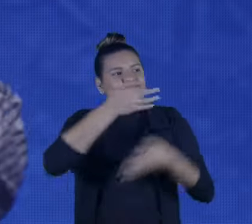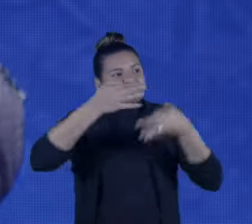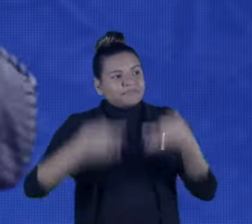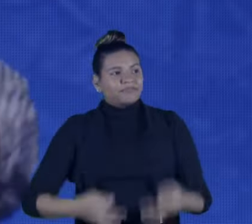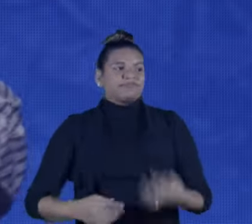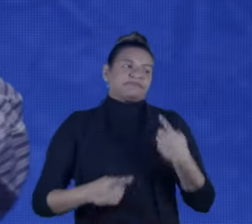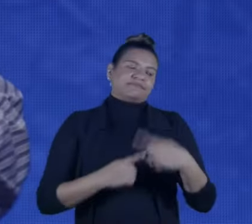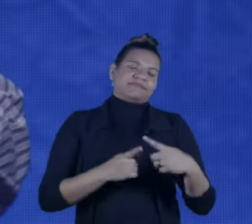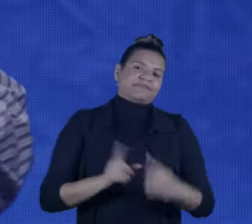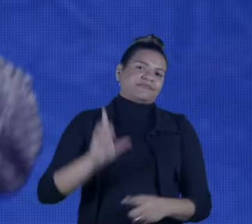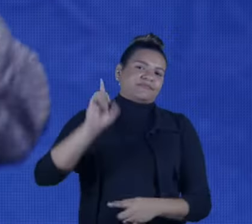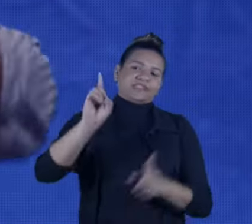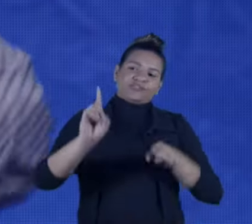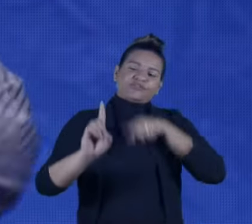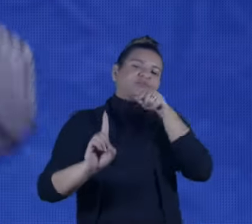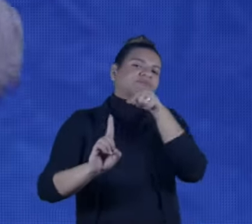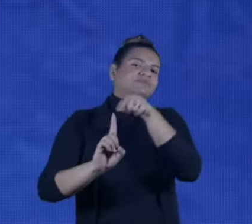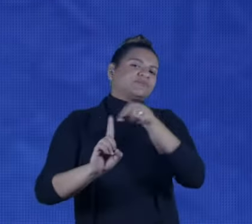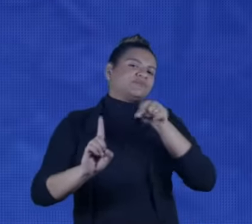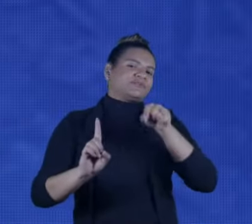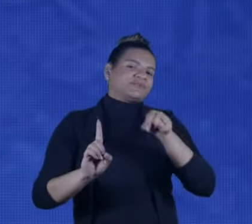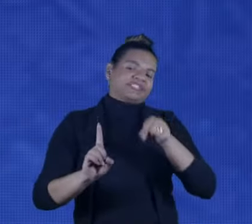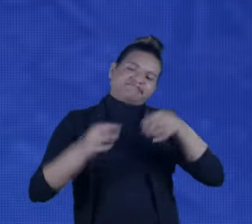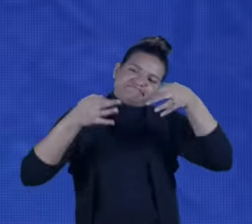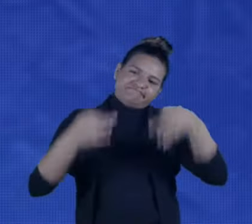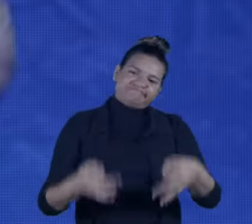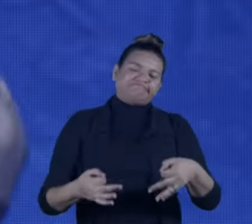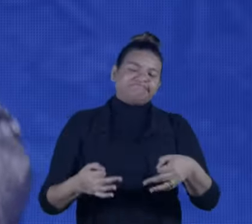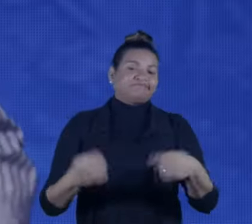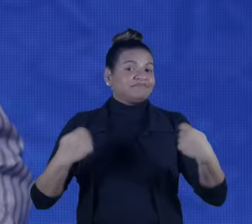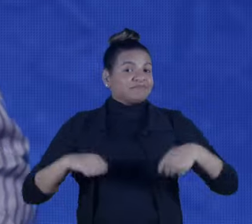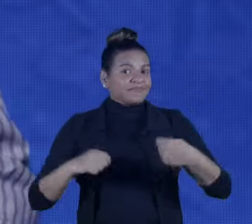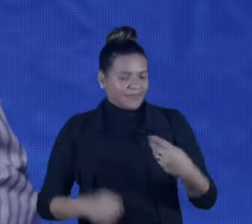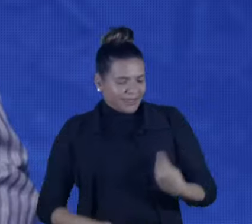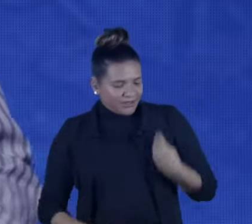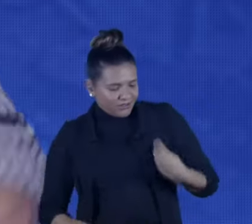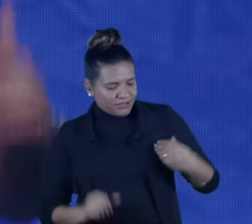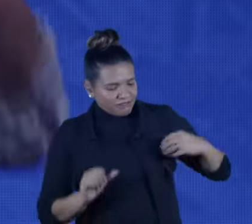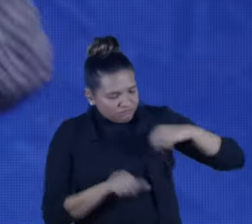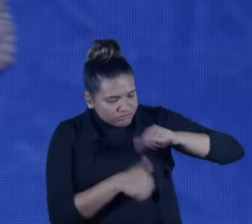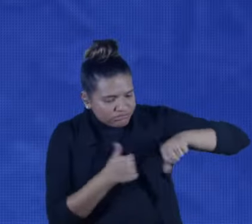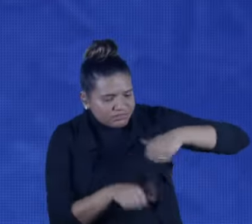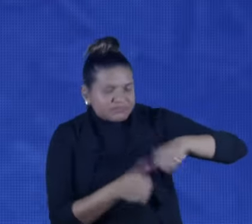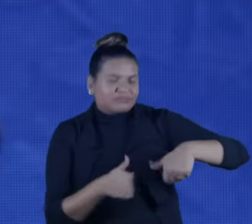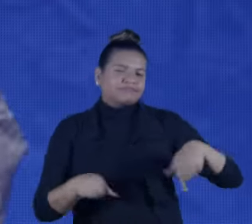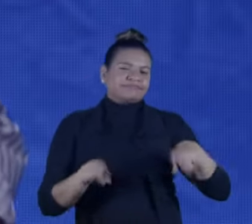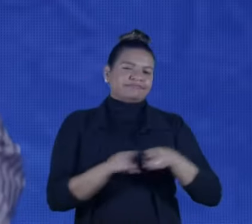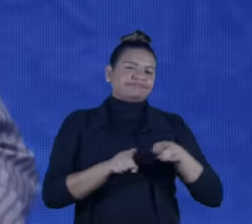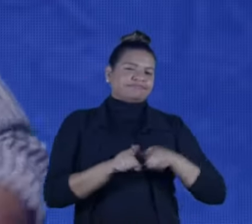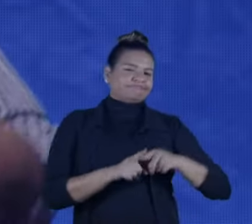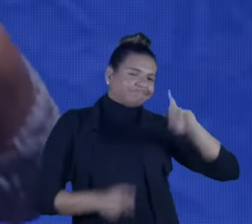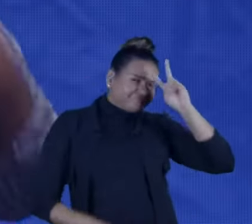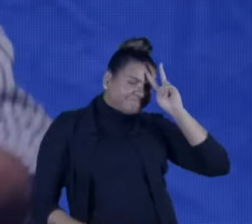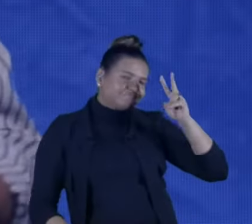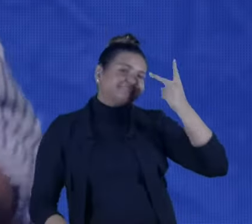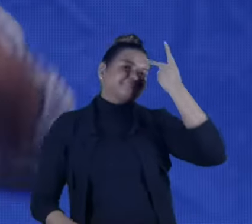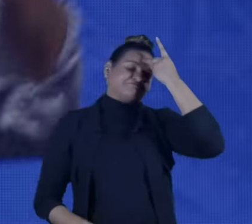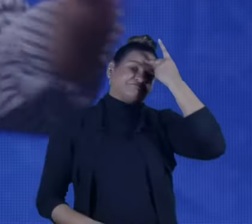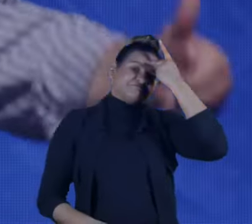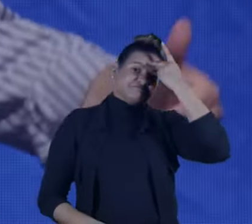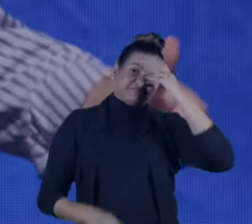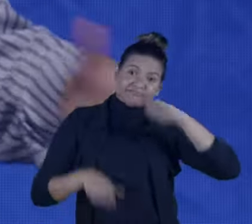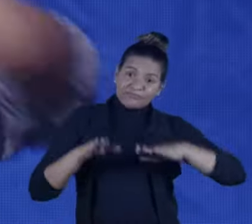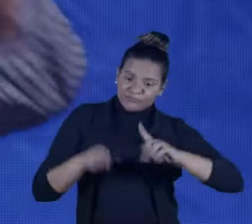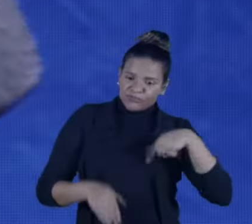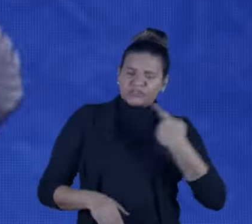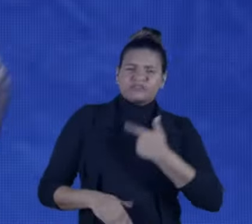Deus sempre é, através do ensino, transformar as nossas convicções, transformar a nossa fé,